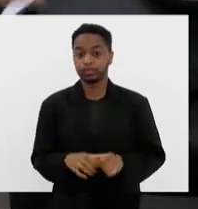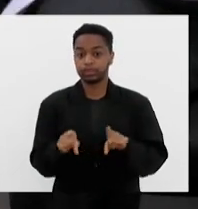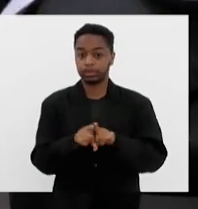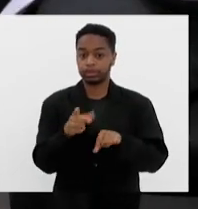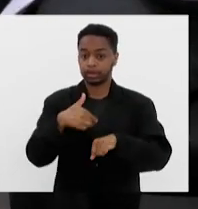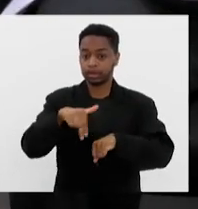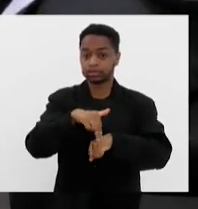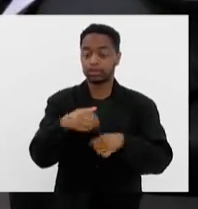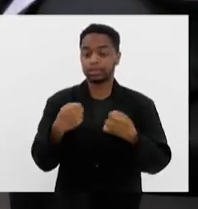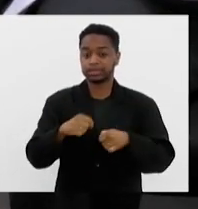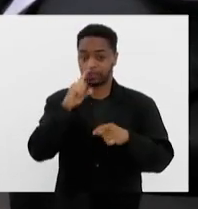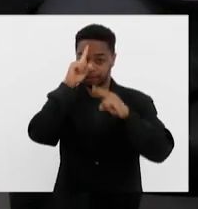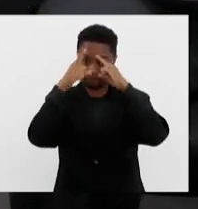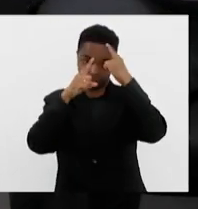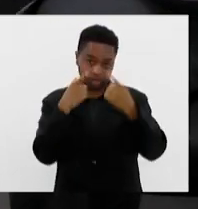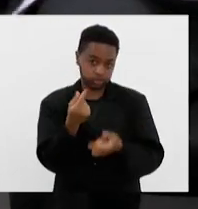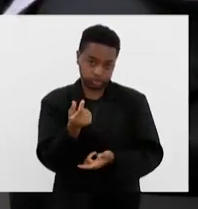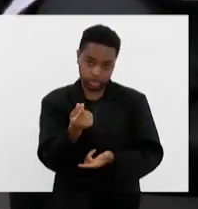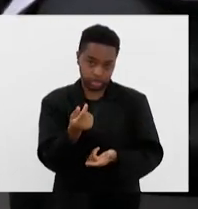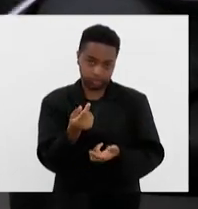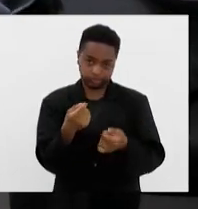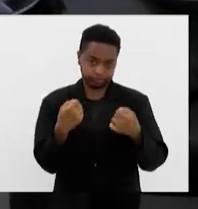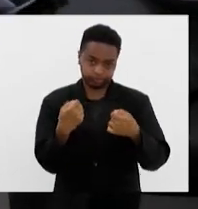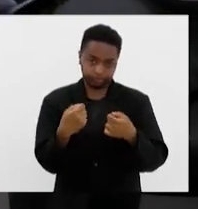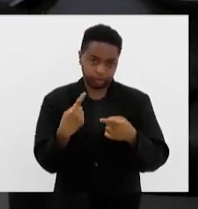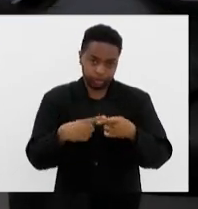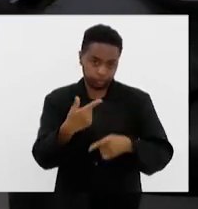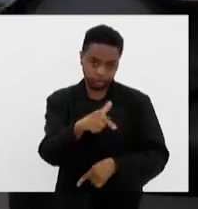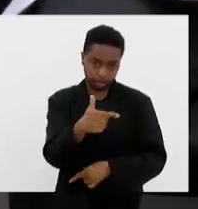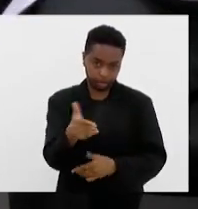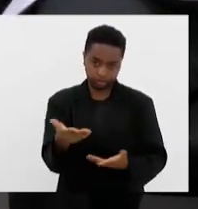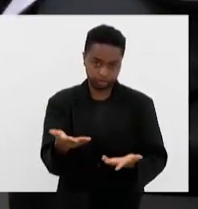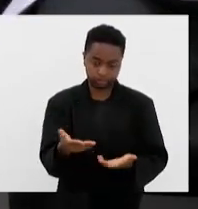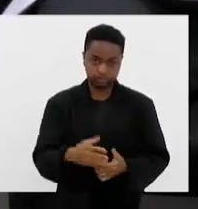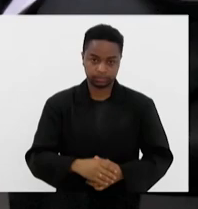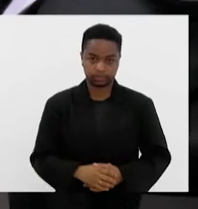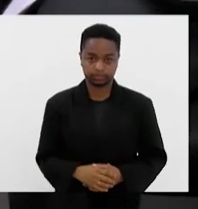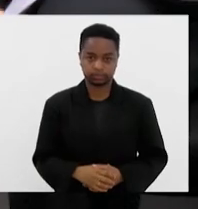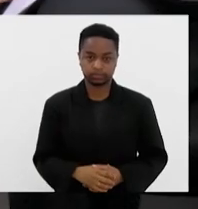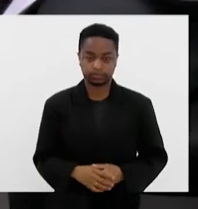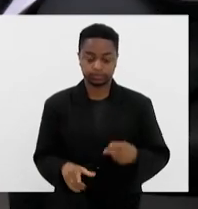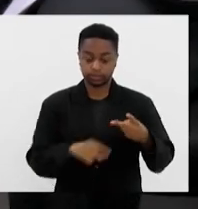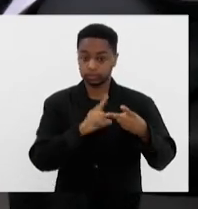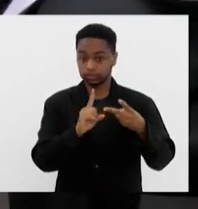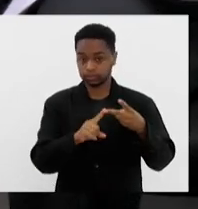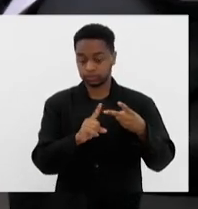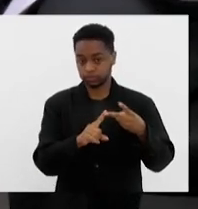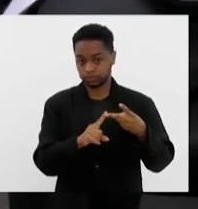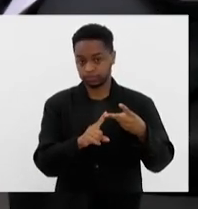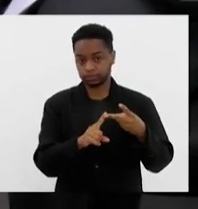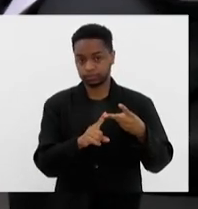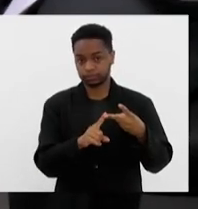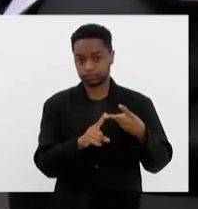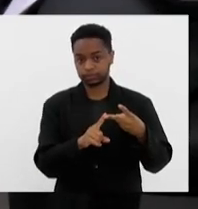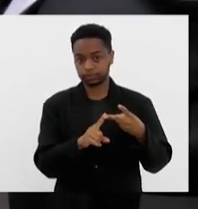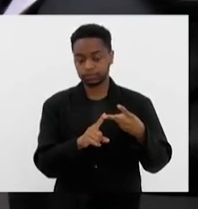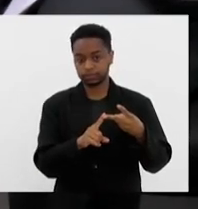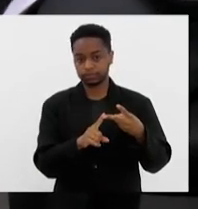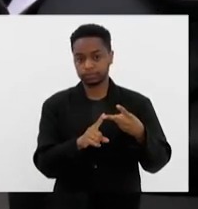ter que inventar dinheiro que também não tem. Né? O segundo ponto é